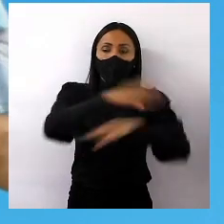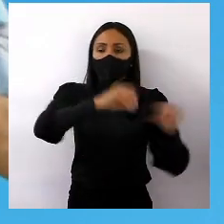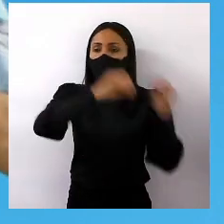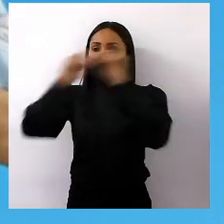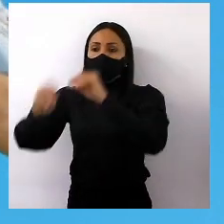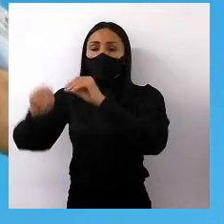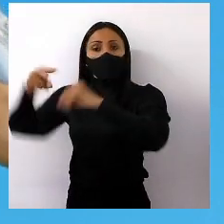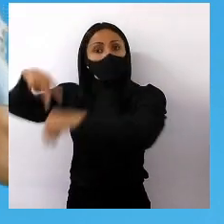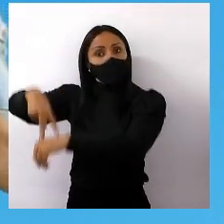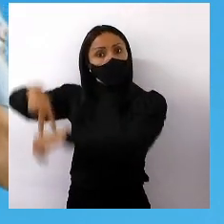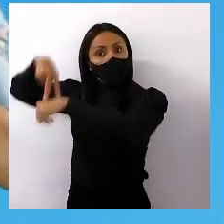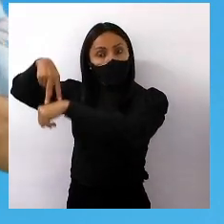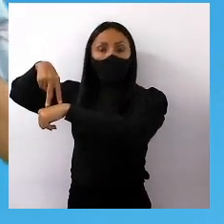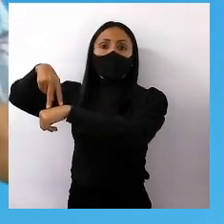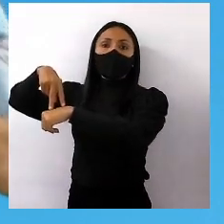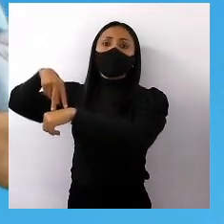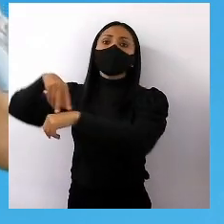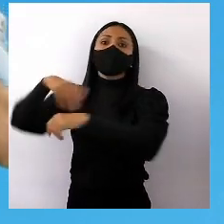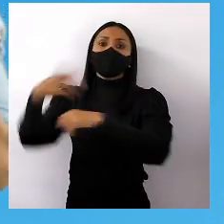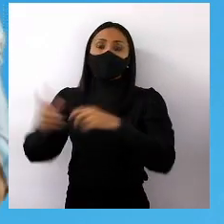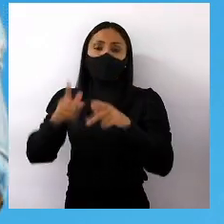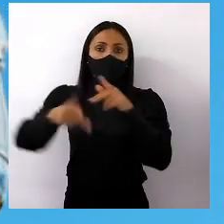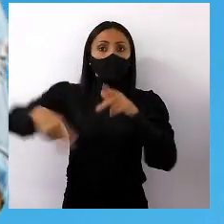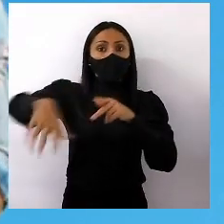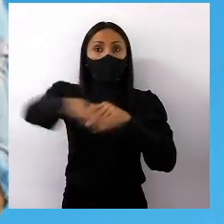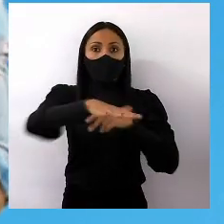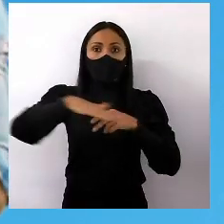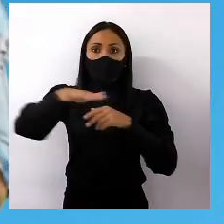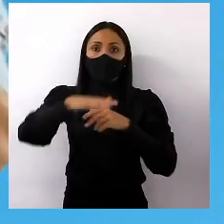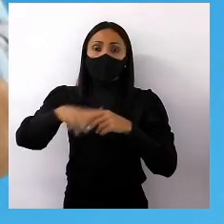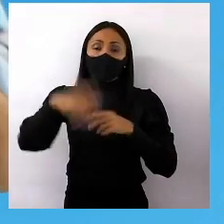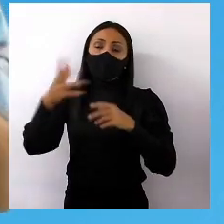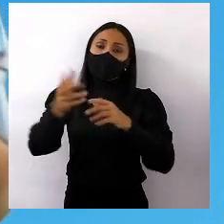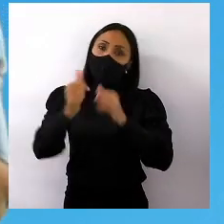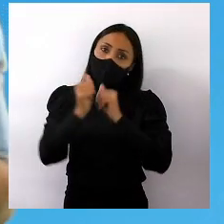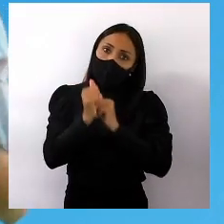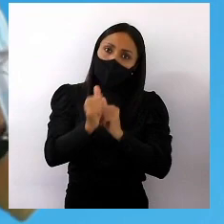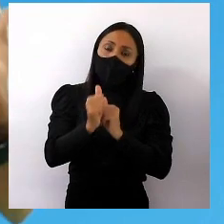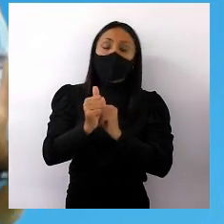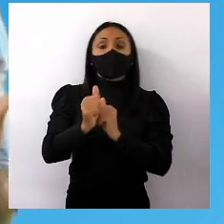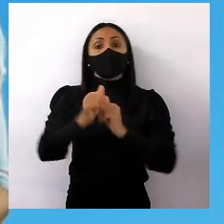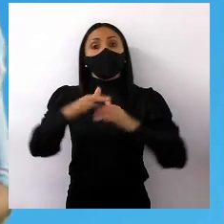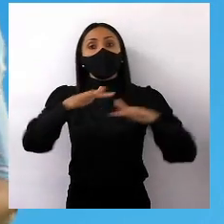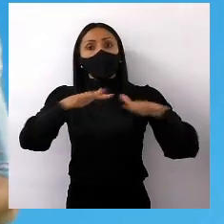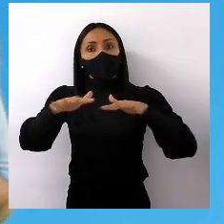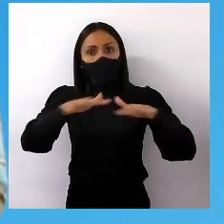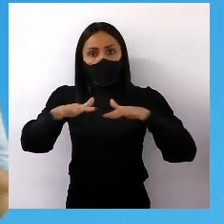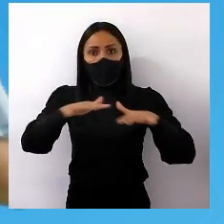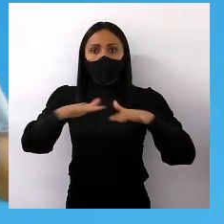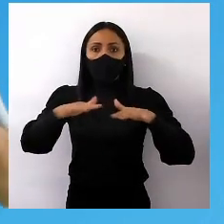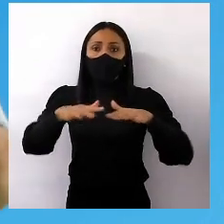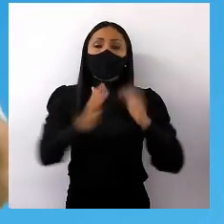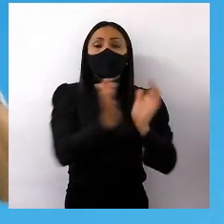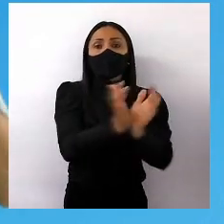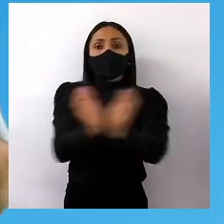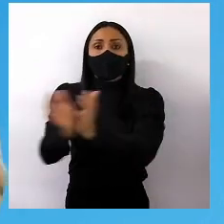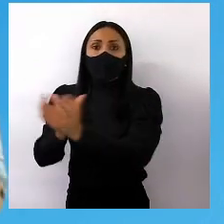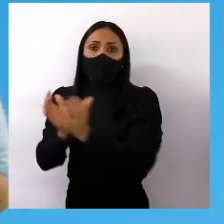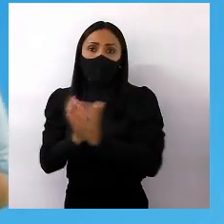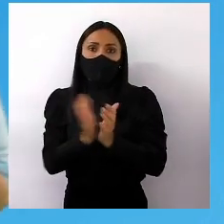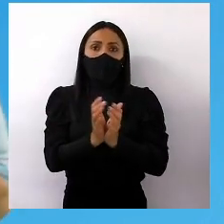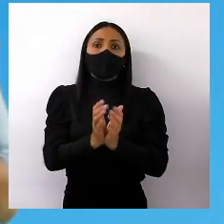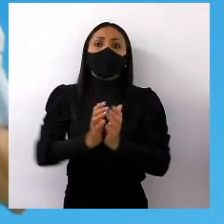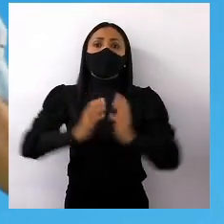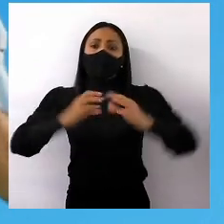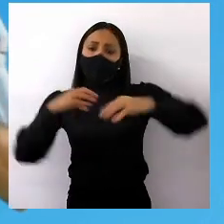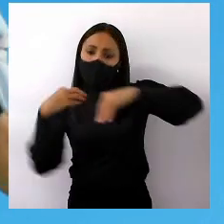Fazendo aí uma fusão do popular com o erudito, que chama-se de movimento armorial, né? Ou seja, essa fusão aí,